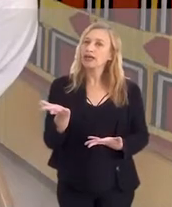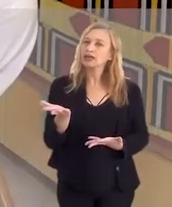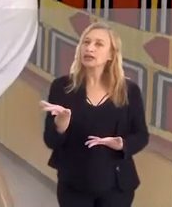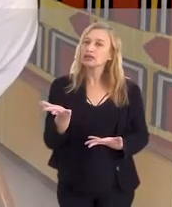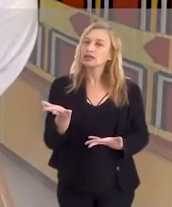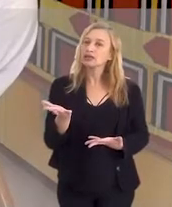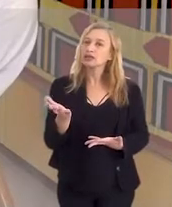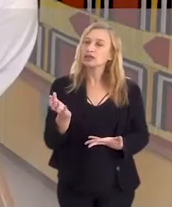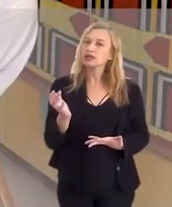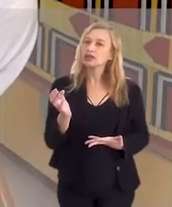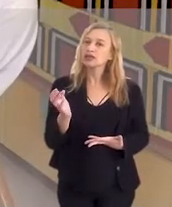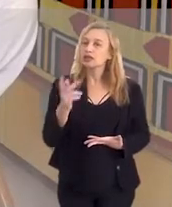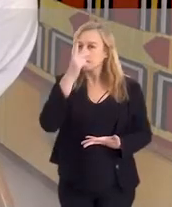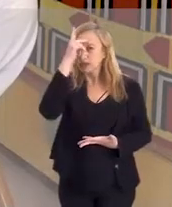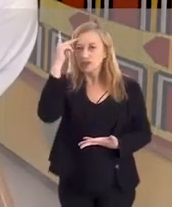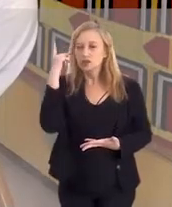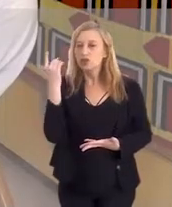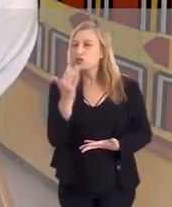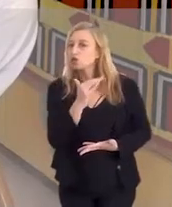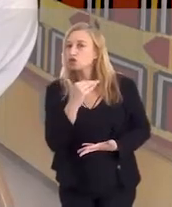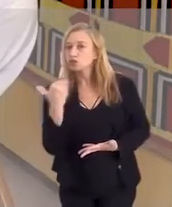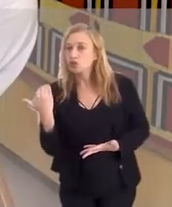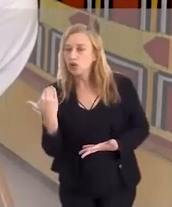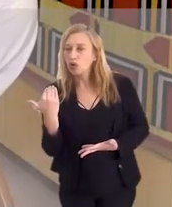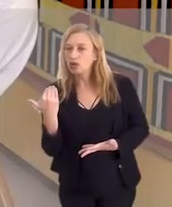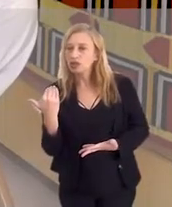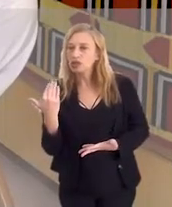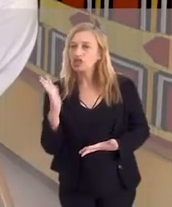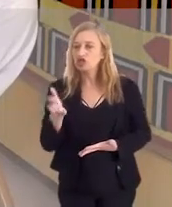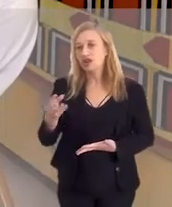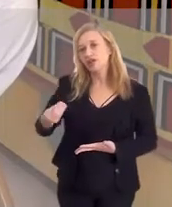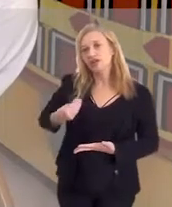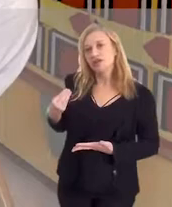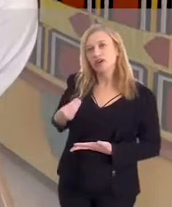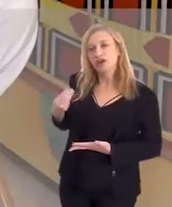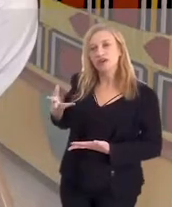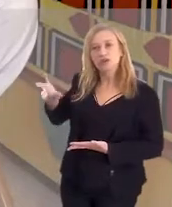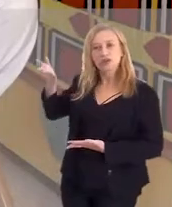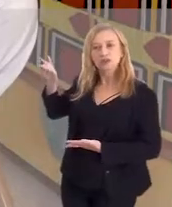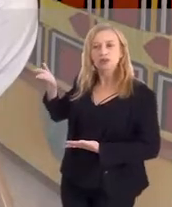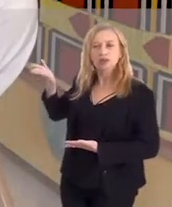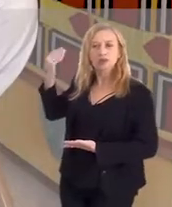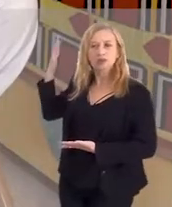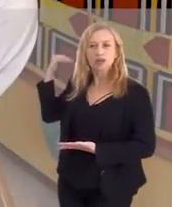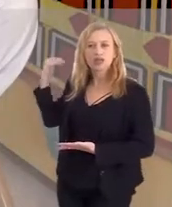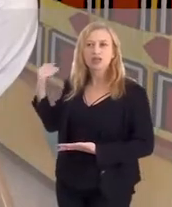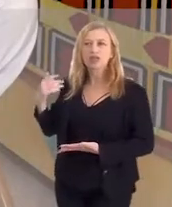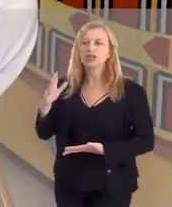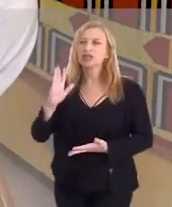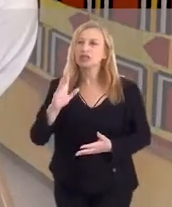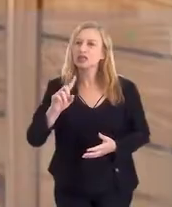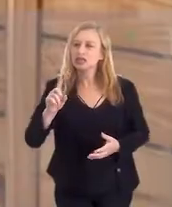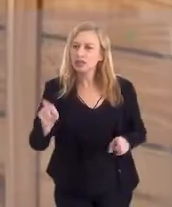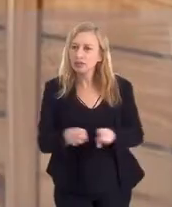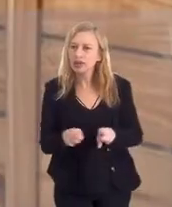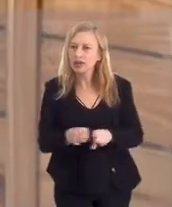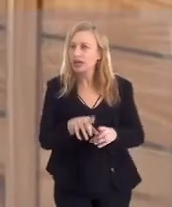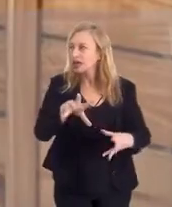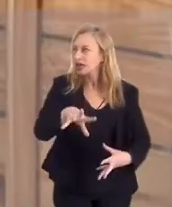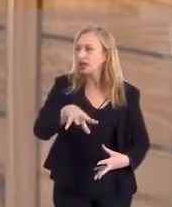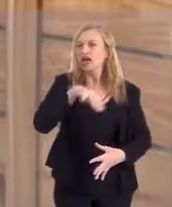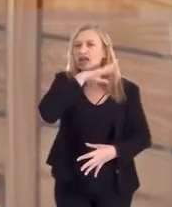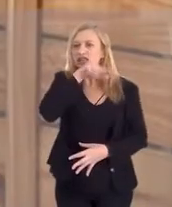incorporação dos encantados, são pessoas que já viveram e são animais,